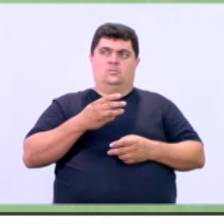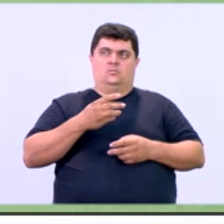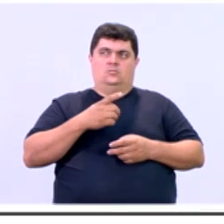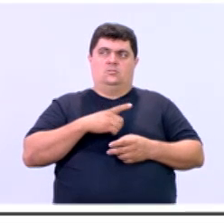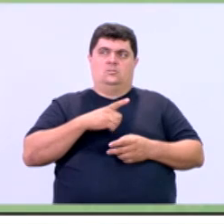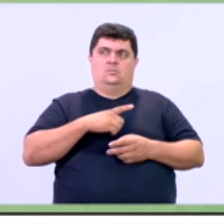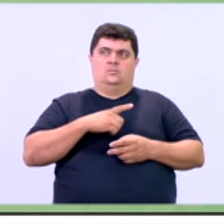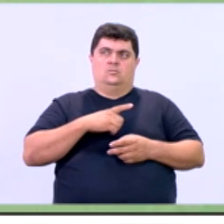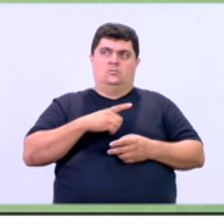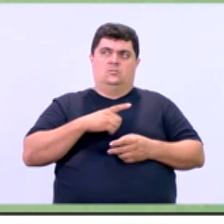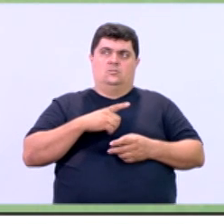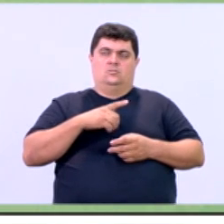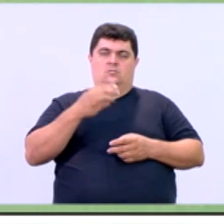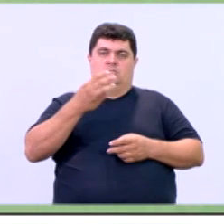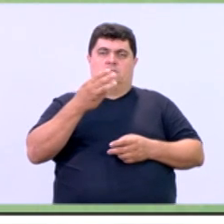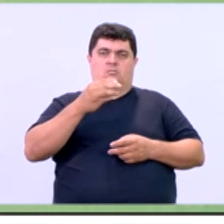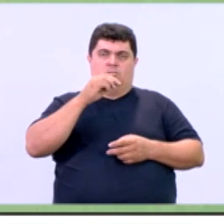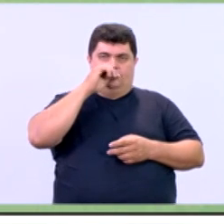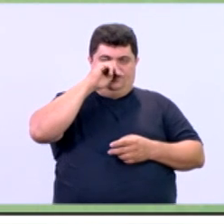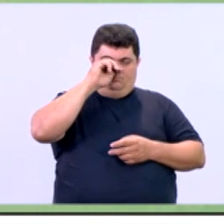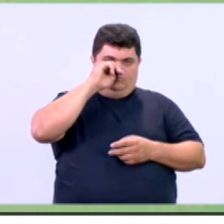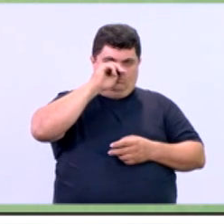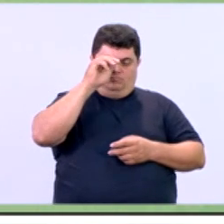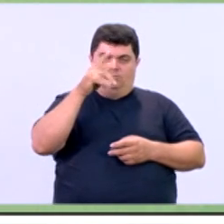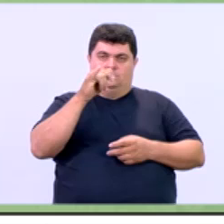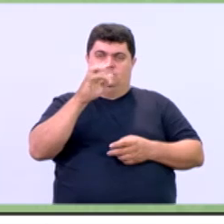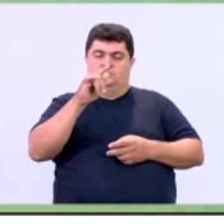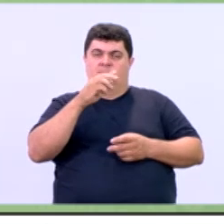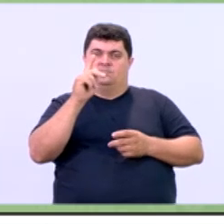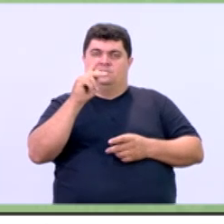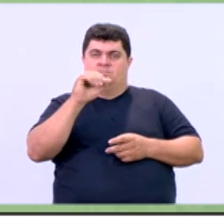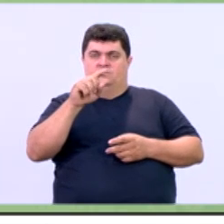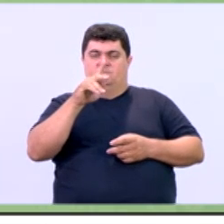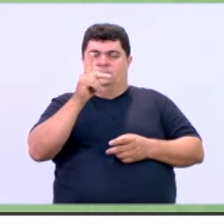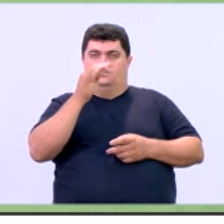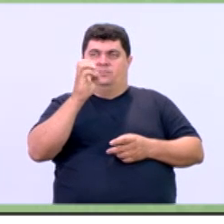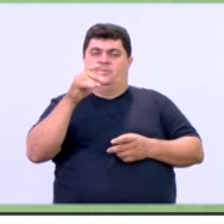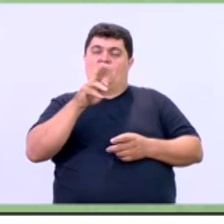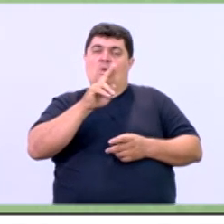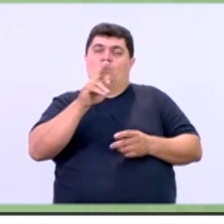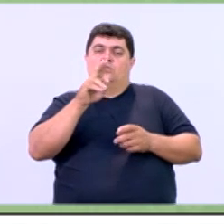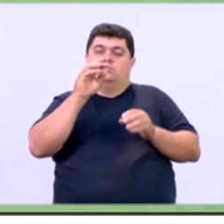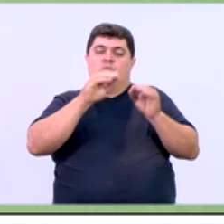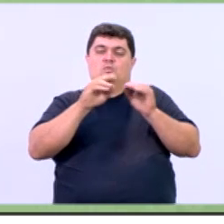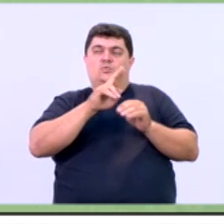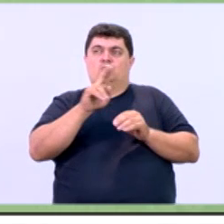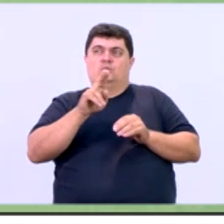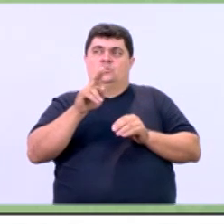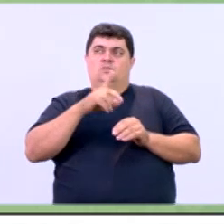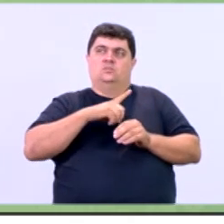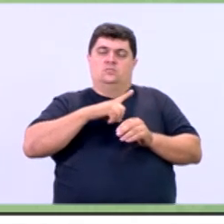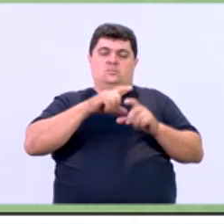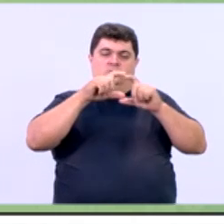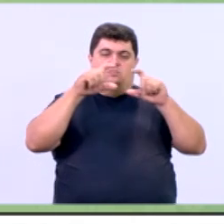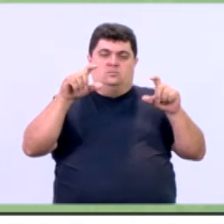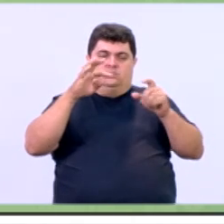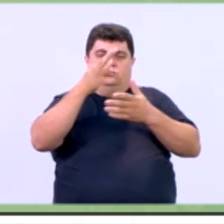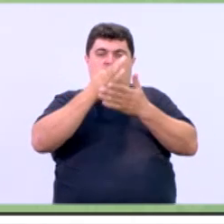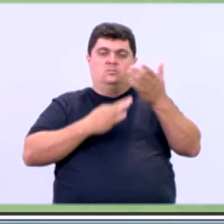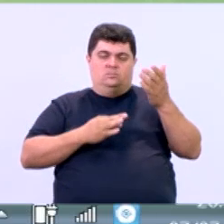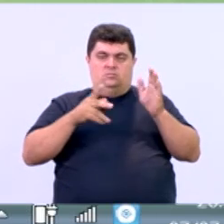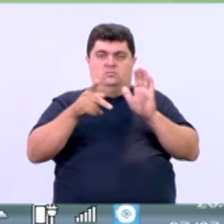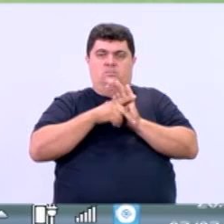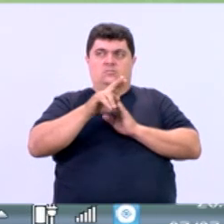página.html possui um formulário com um campo nome. Nós vemos lá que existe um campo texto, né, para o